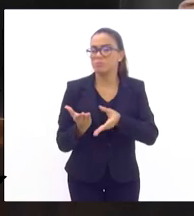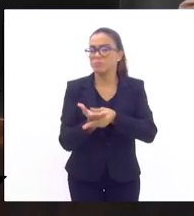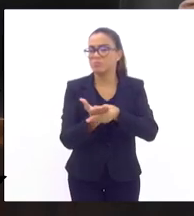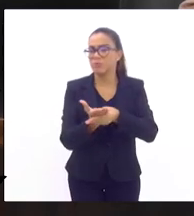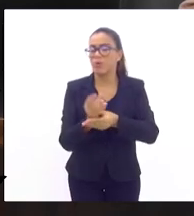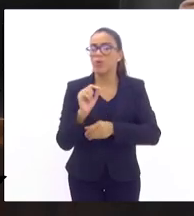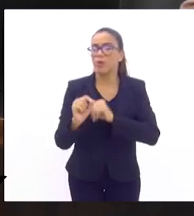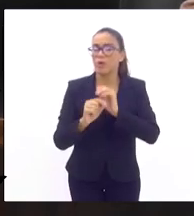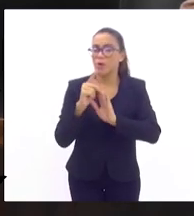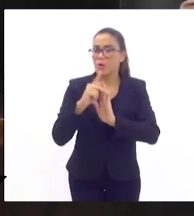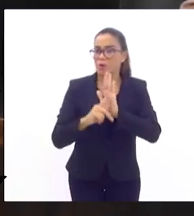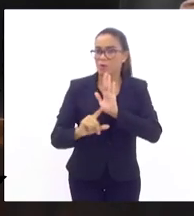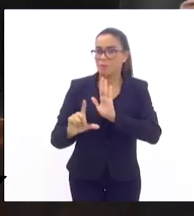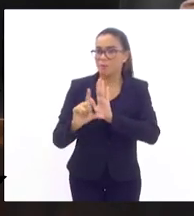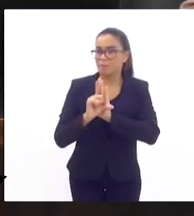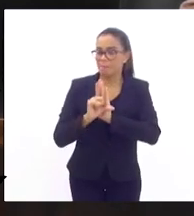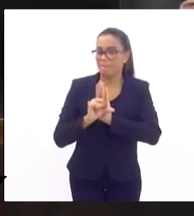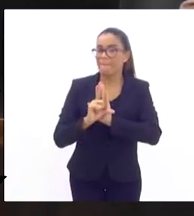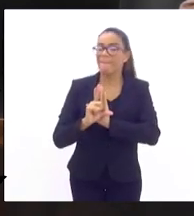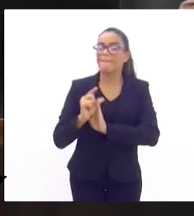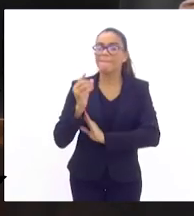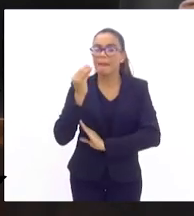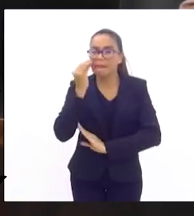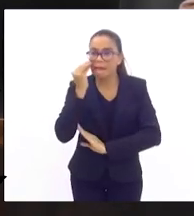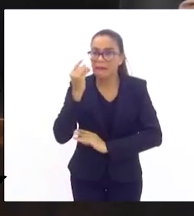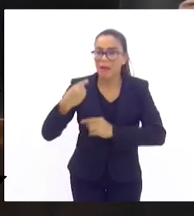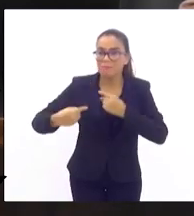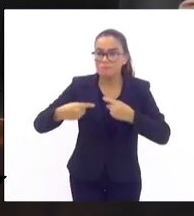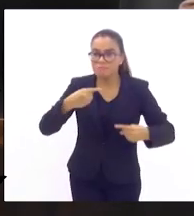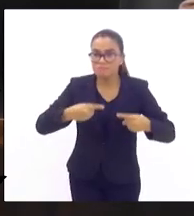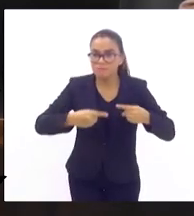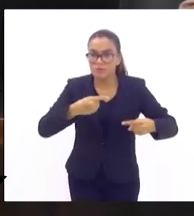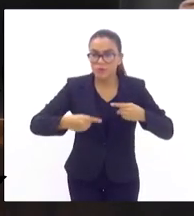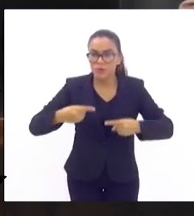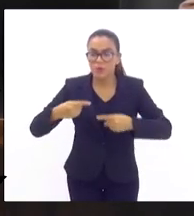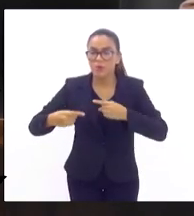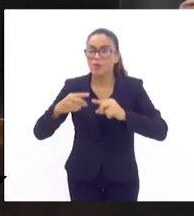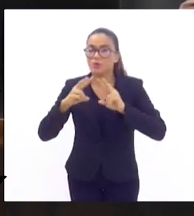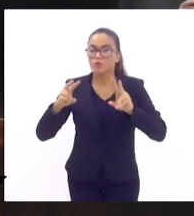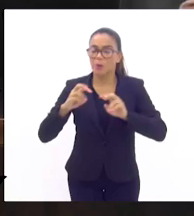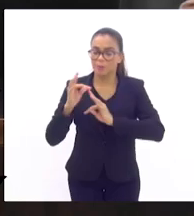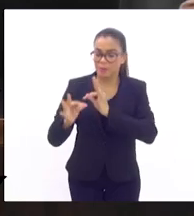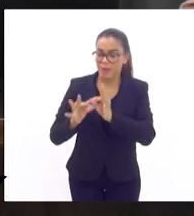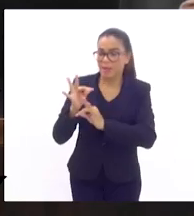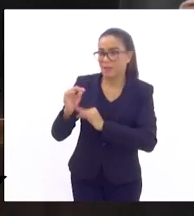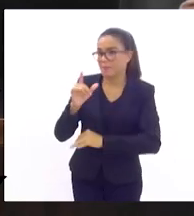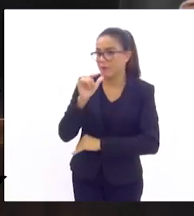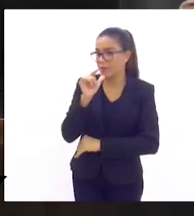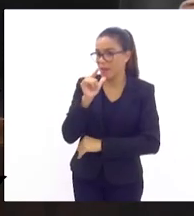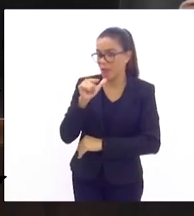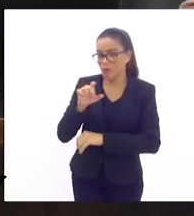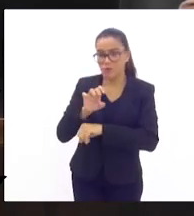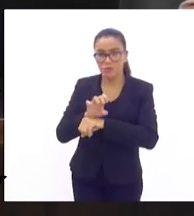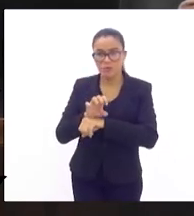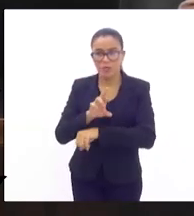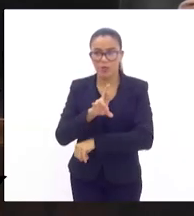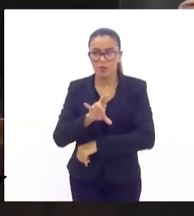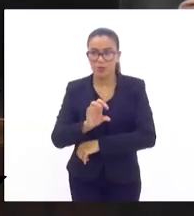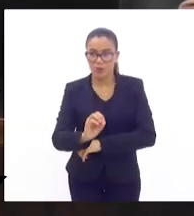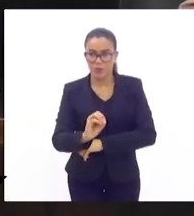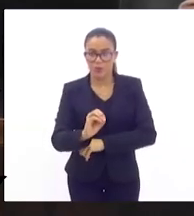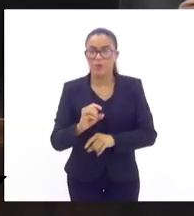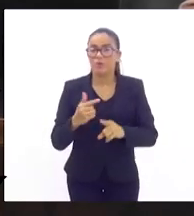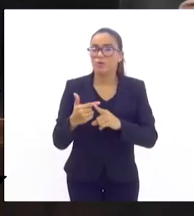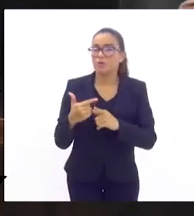de resolução para discutir o marco regulatório do saneamento básico aqui no estado do Rio de Janeiro,